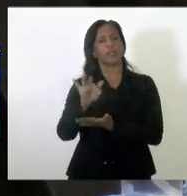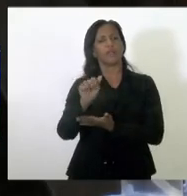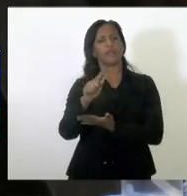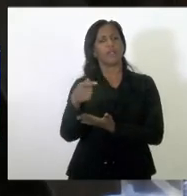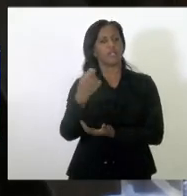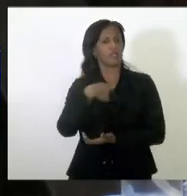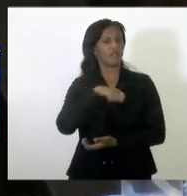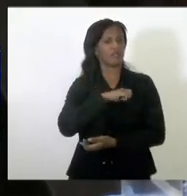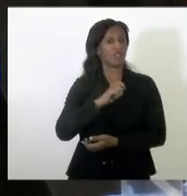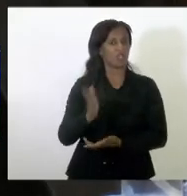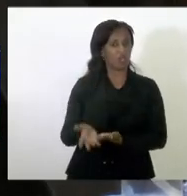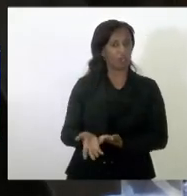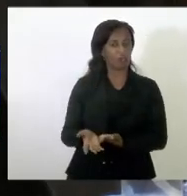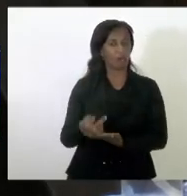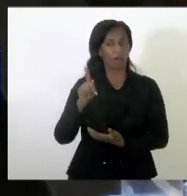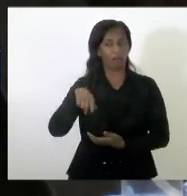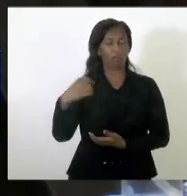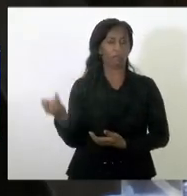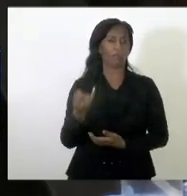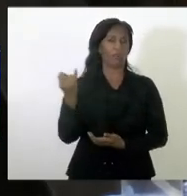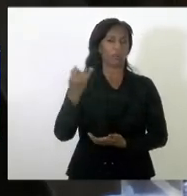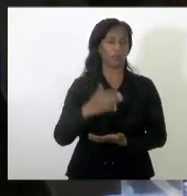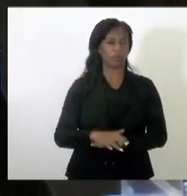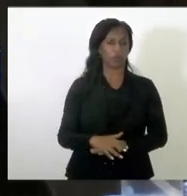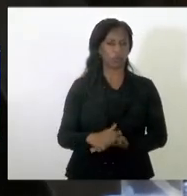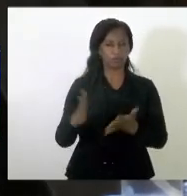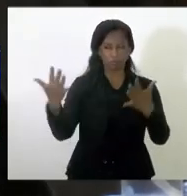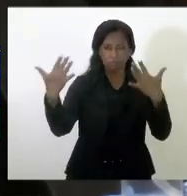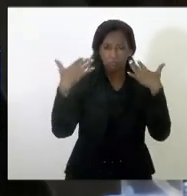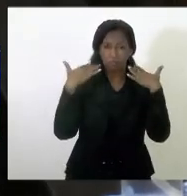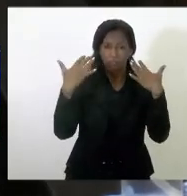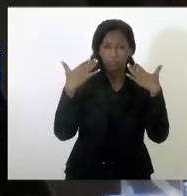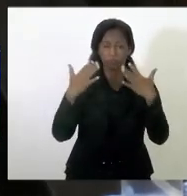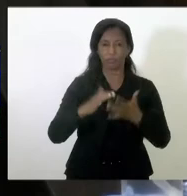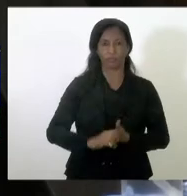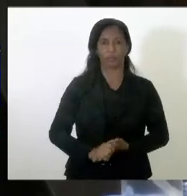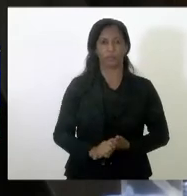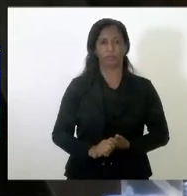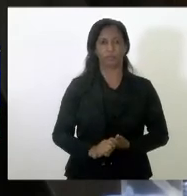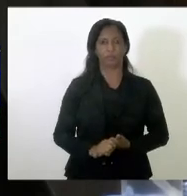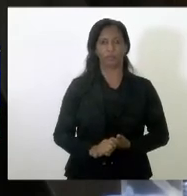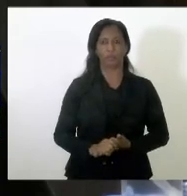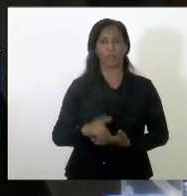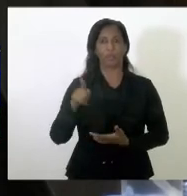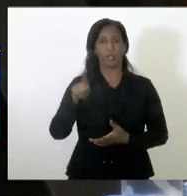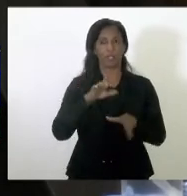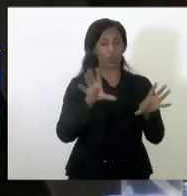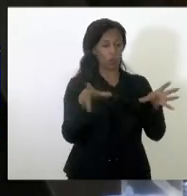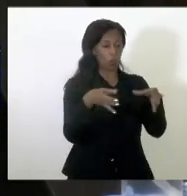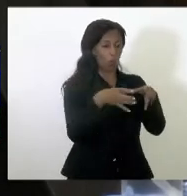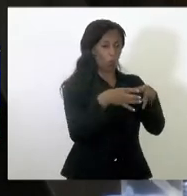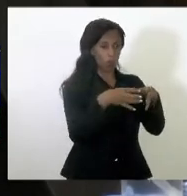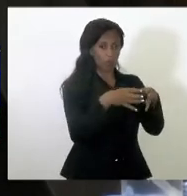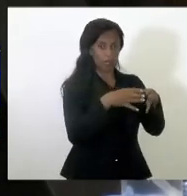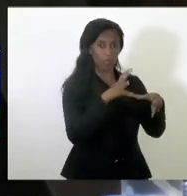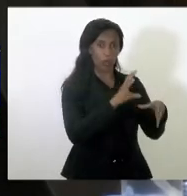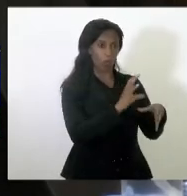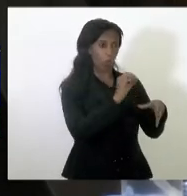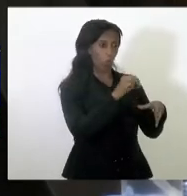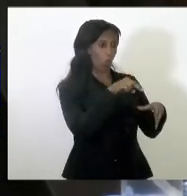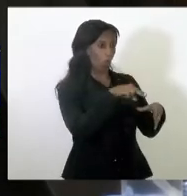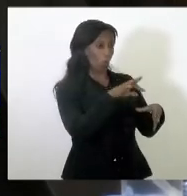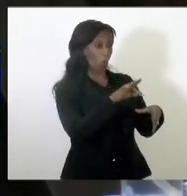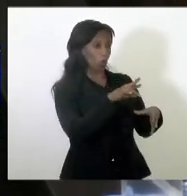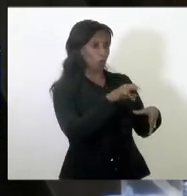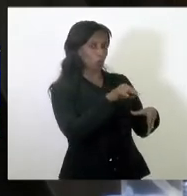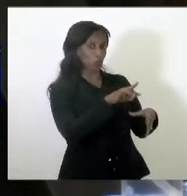fiscal. É um documento importante. Mas o que me chamou a atenção é que, na instalação do Conselho Consultivo, A presidência